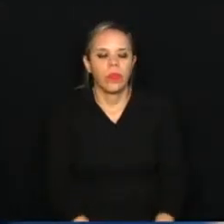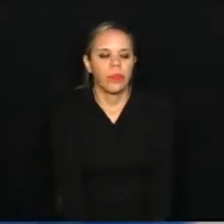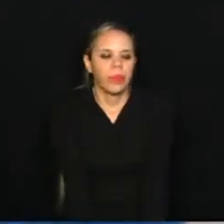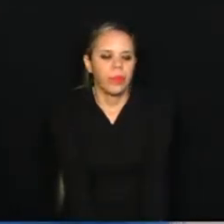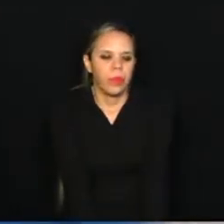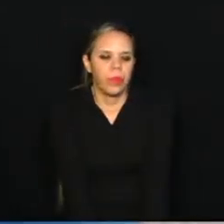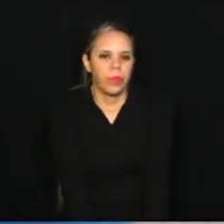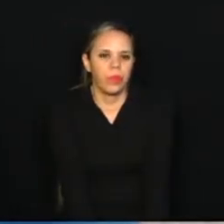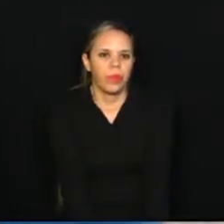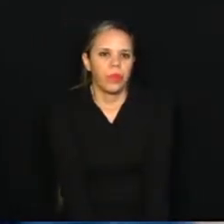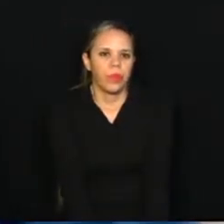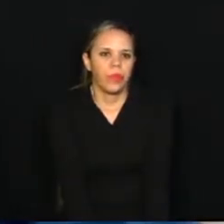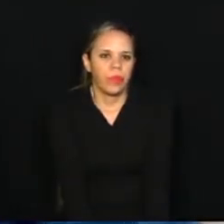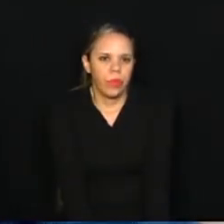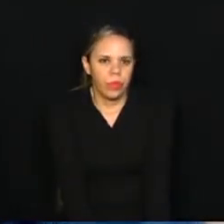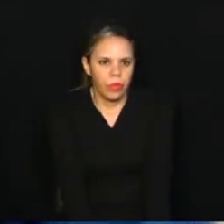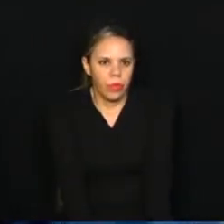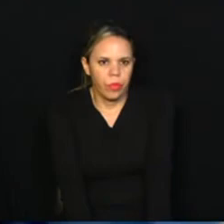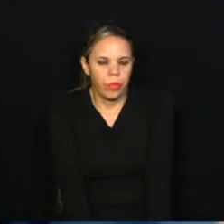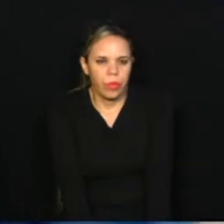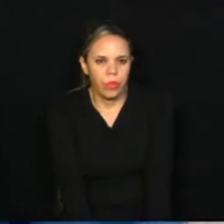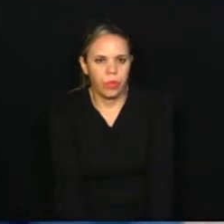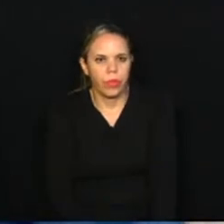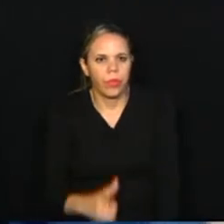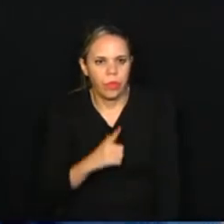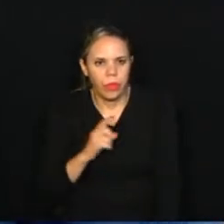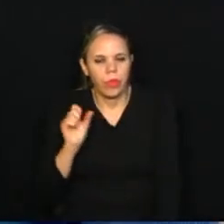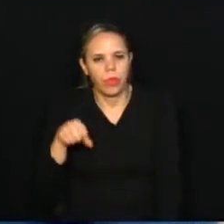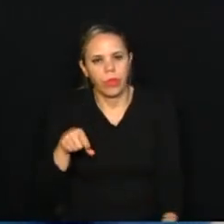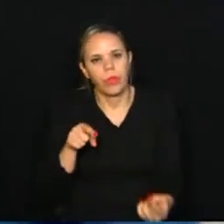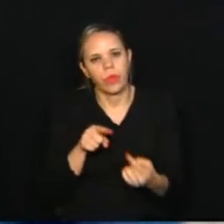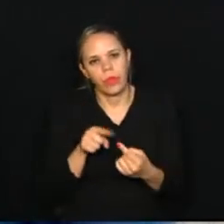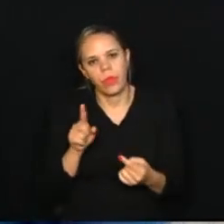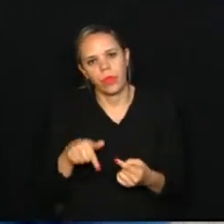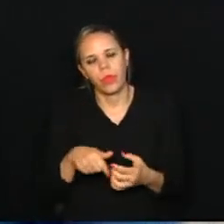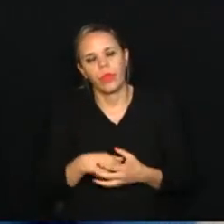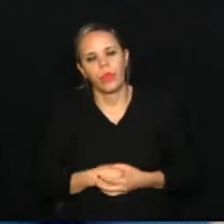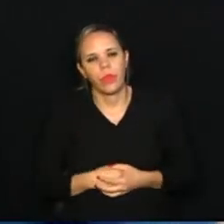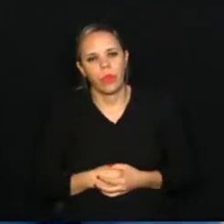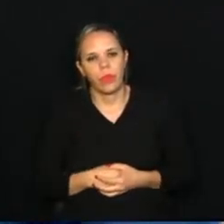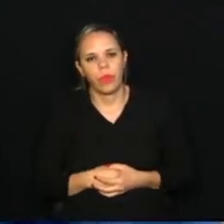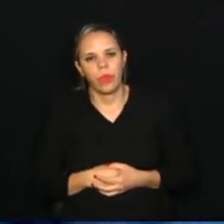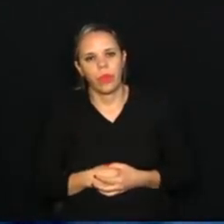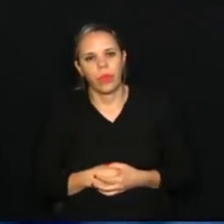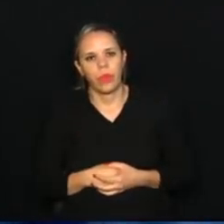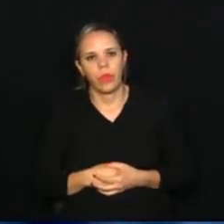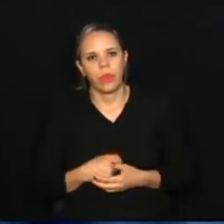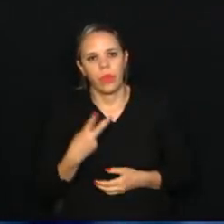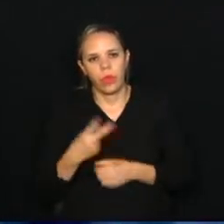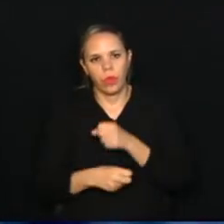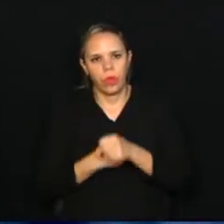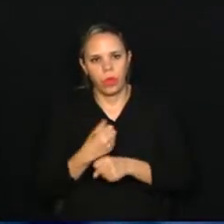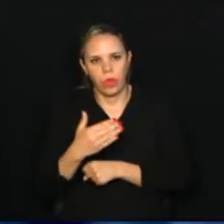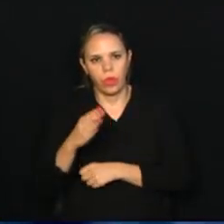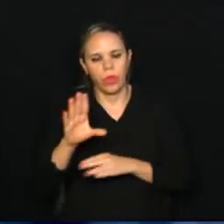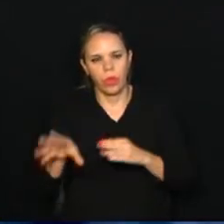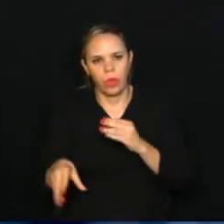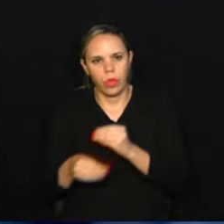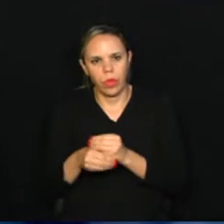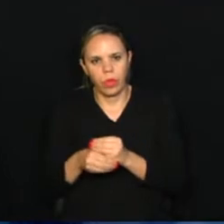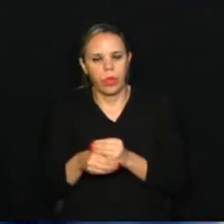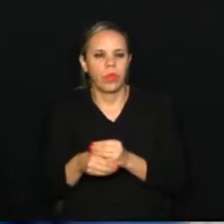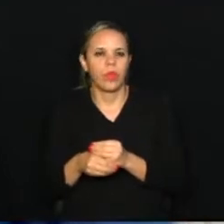Bem, a gente tem sim uma meta, é uma meta que a gente pretende nos próximos 2 anos completar esse anel.